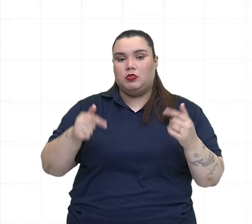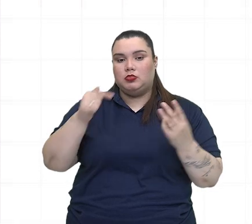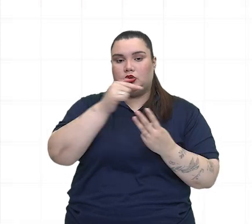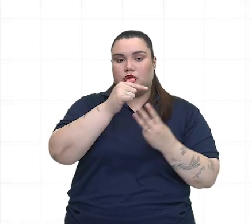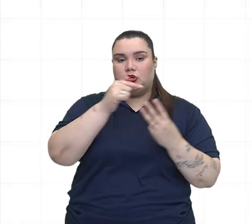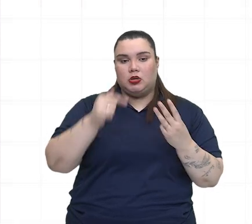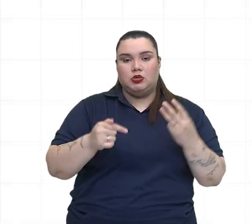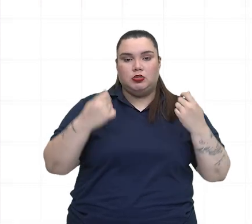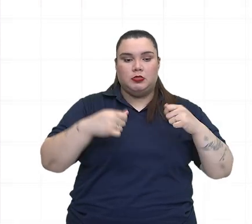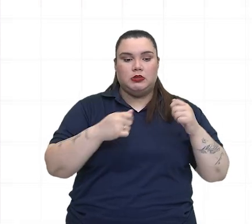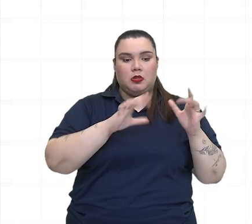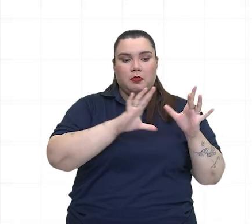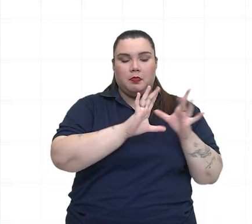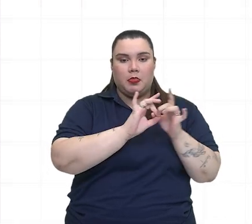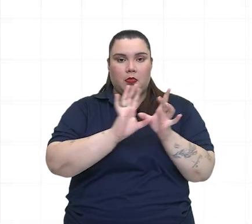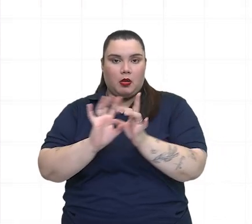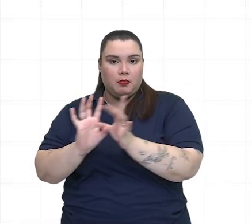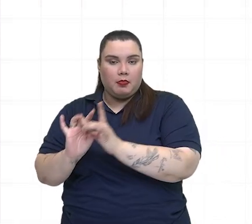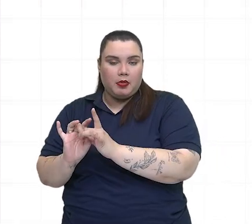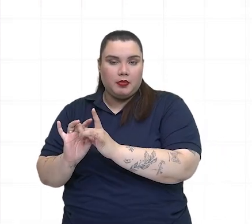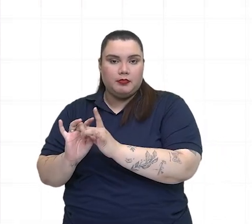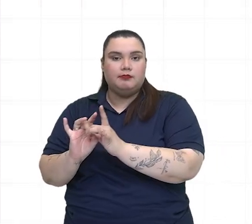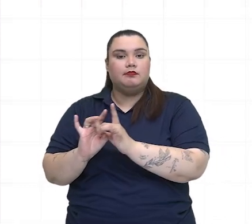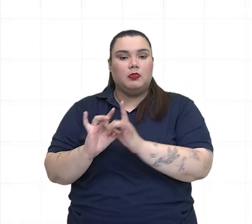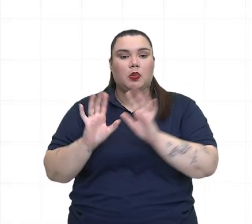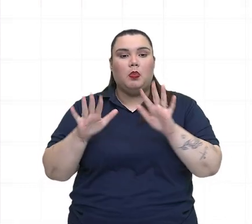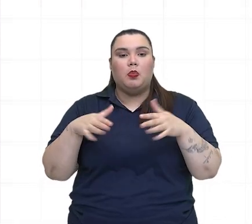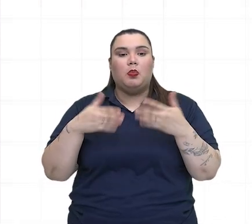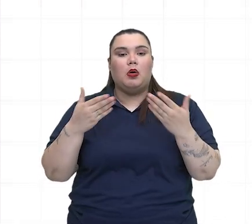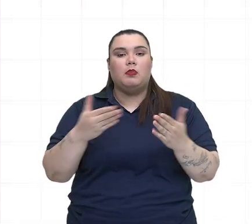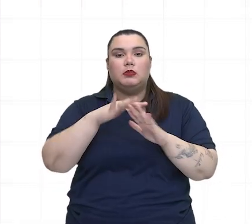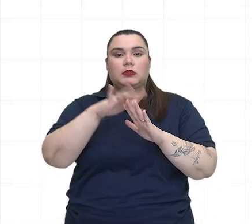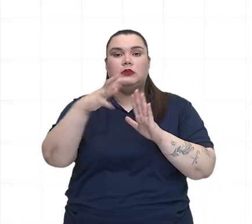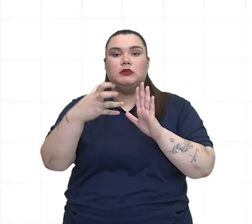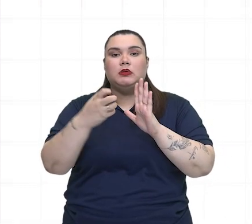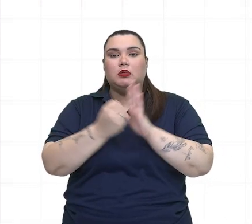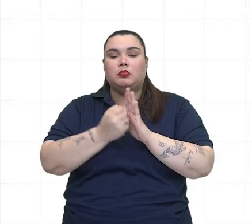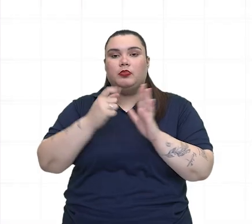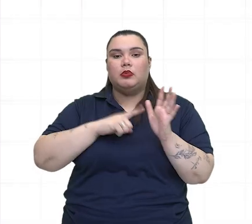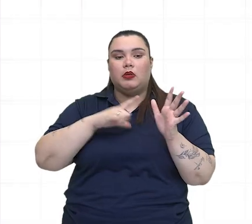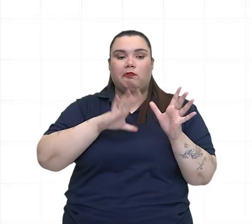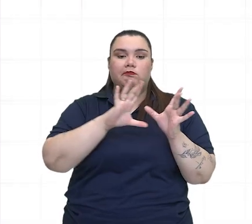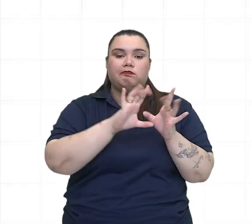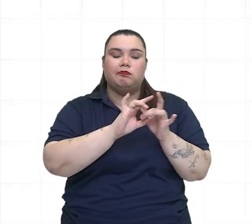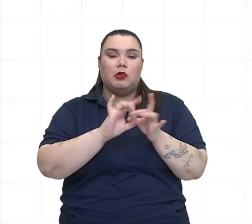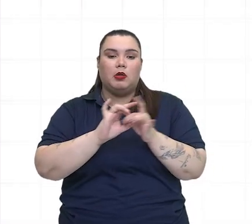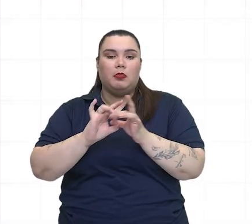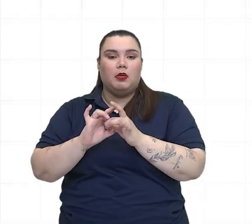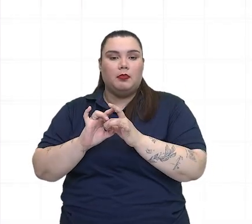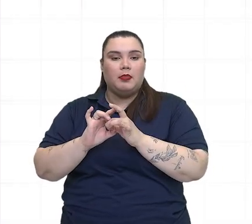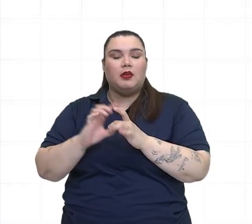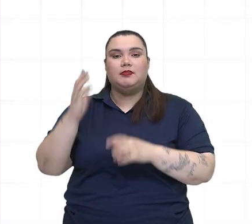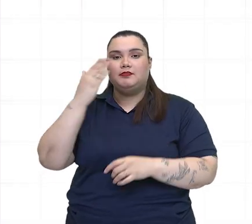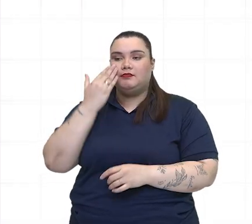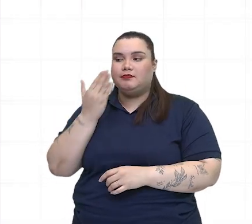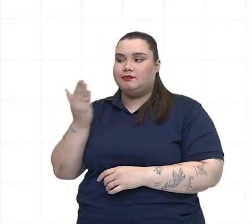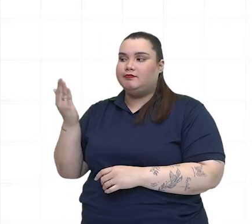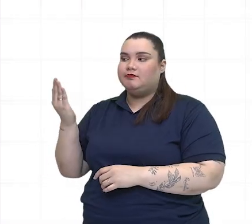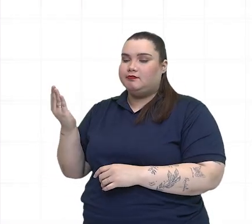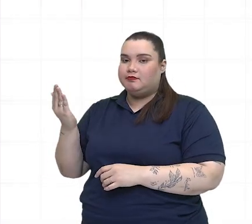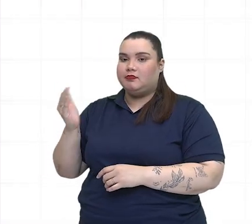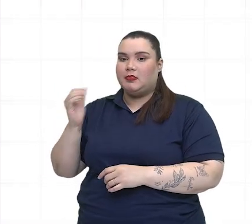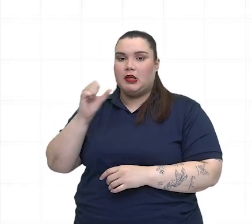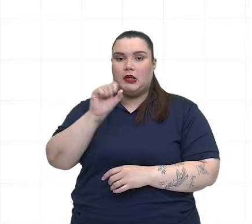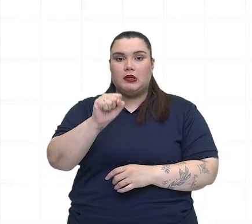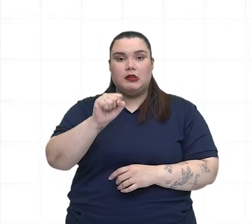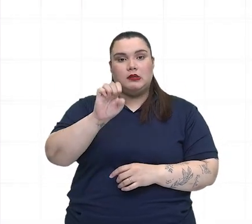estar interligados, certo? E qual é o símbolo que faz a interligação? O símbolo que faz